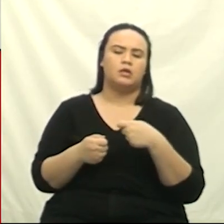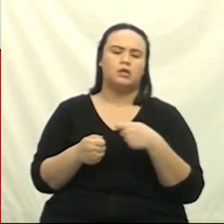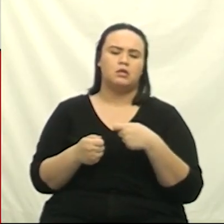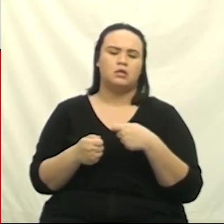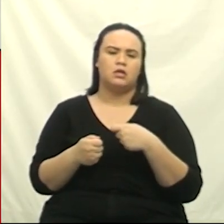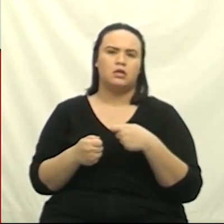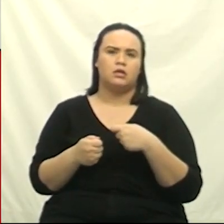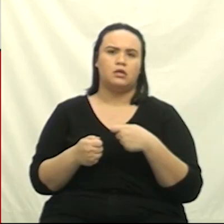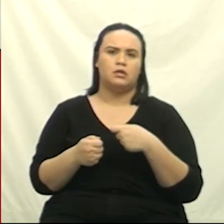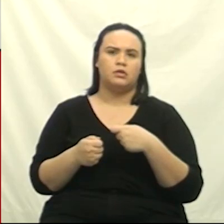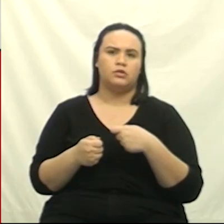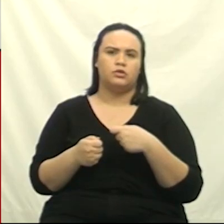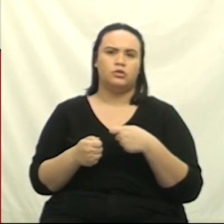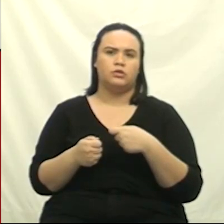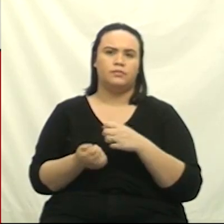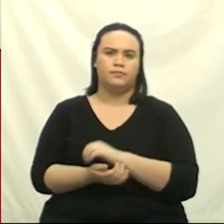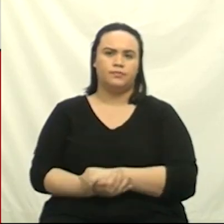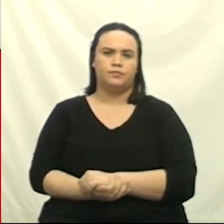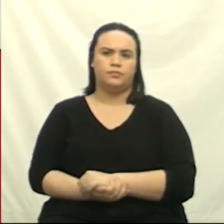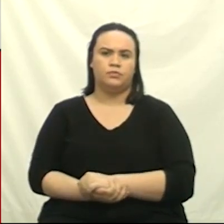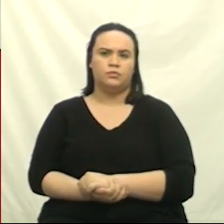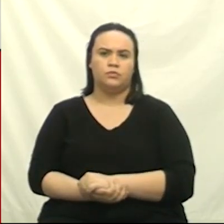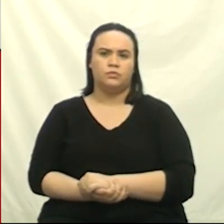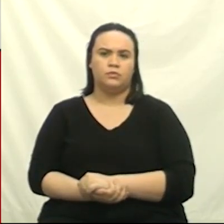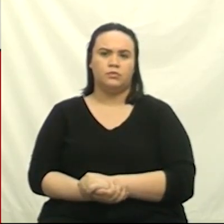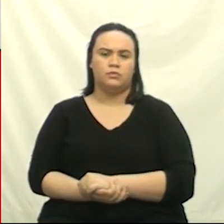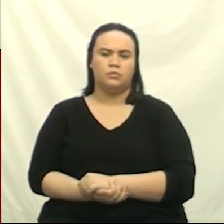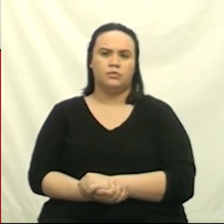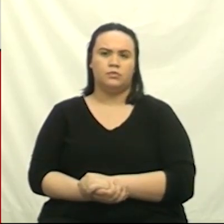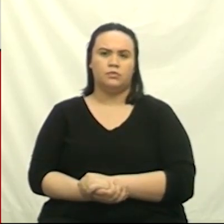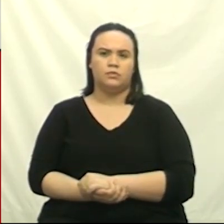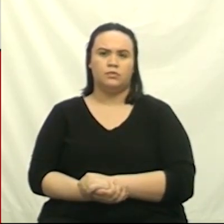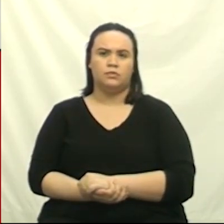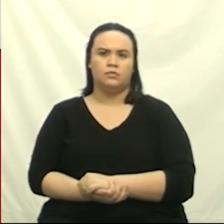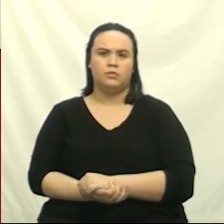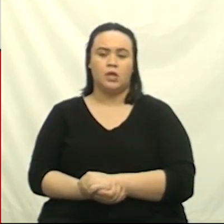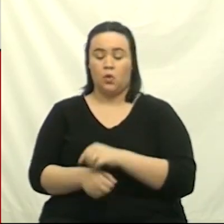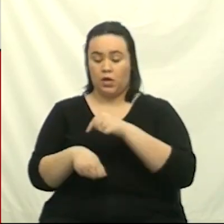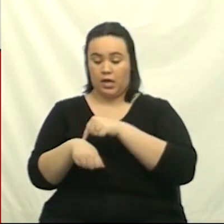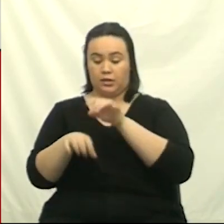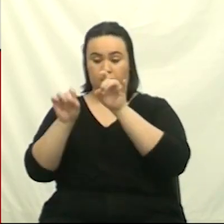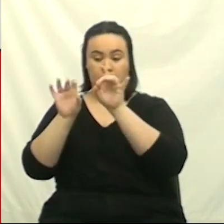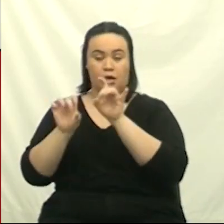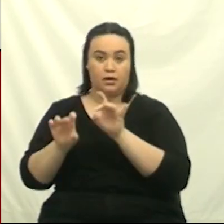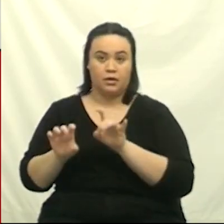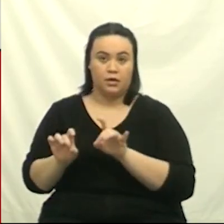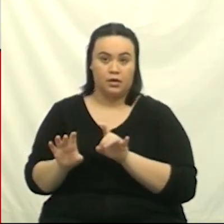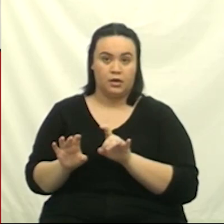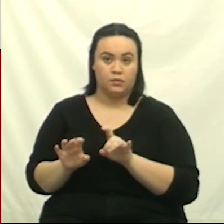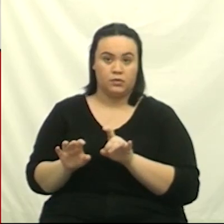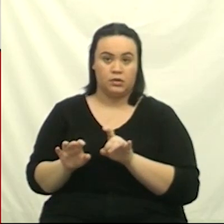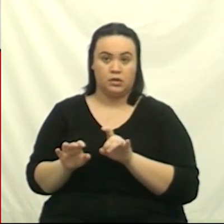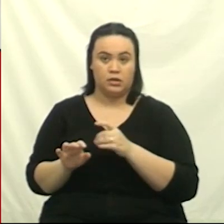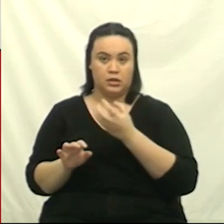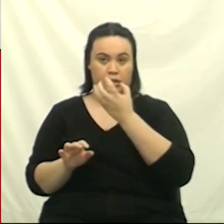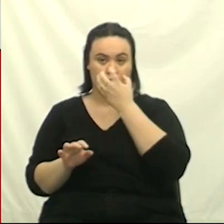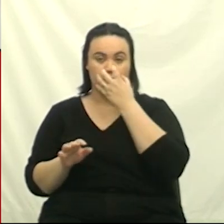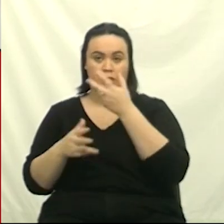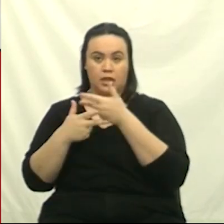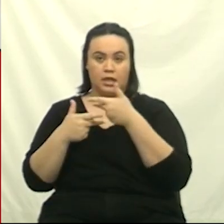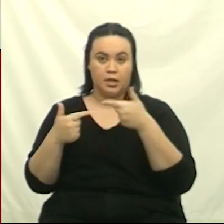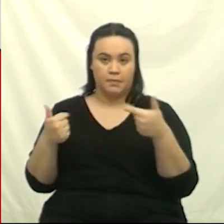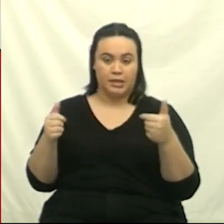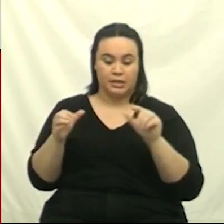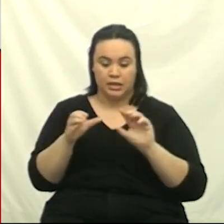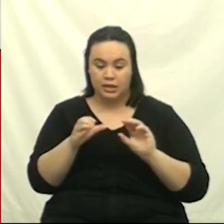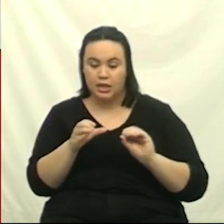permissão para transportarem devidamente acondicionados e em horários específicos os animais nos meios de